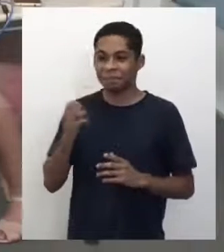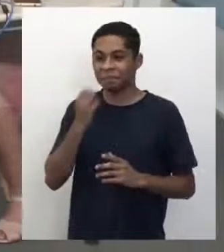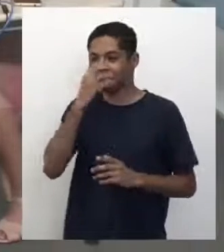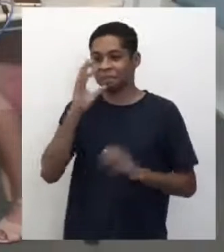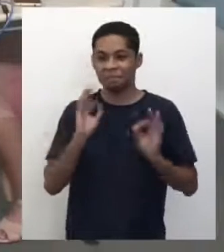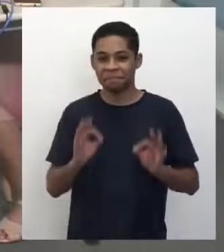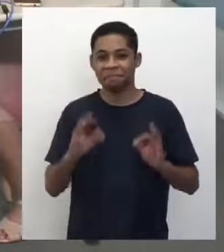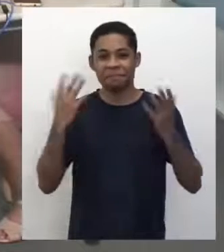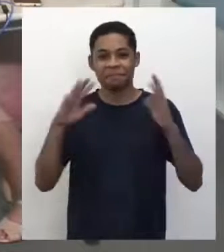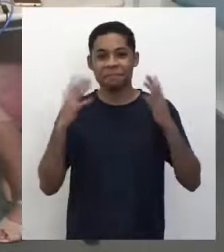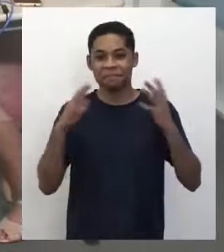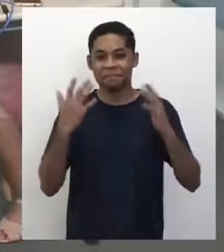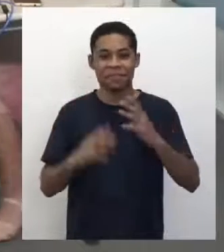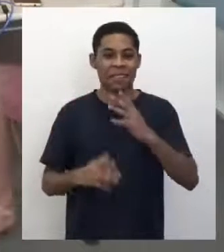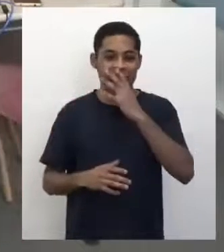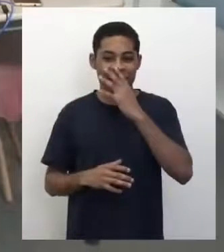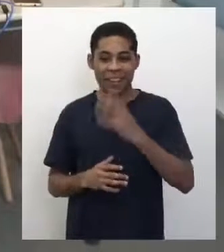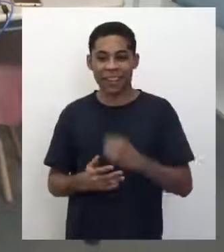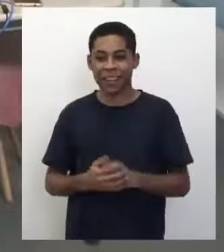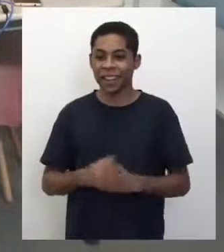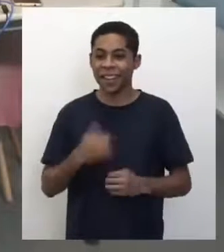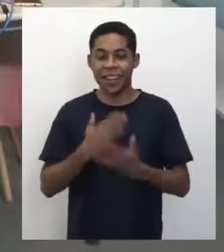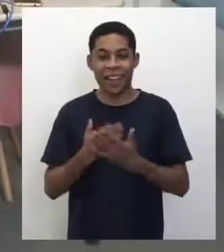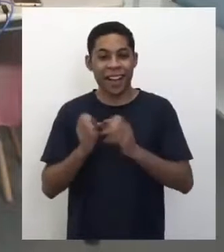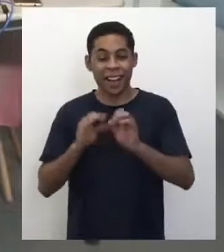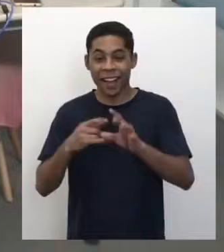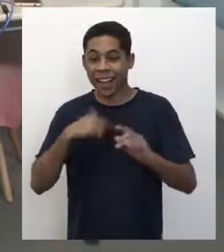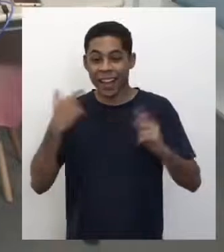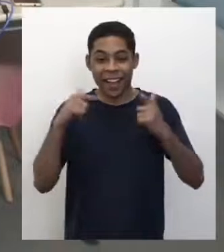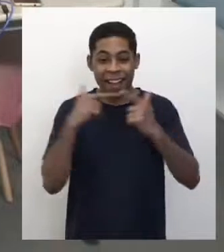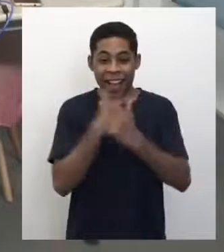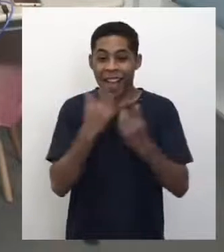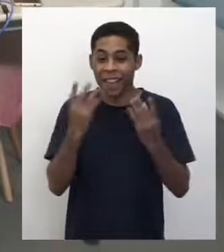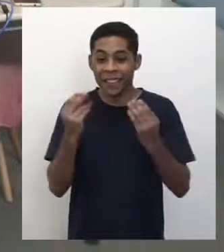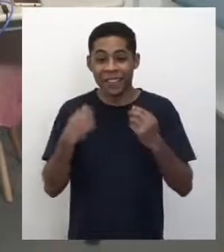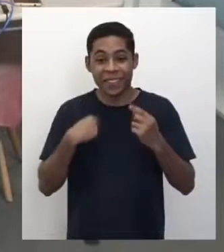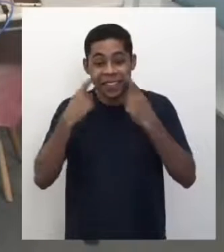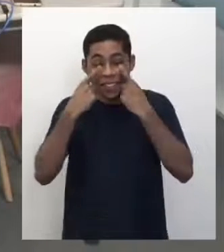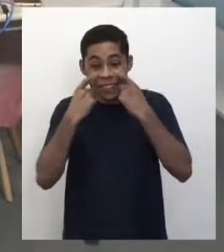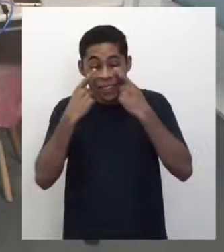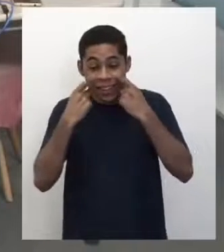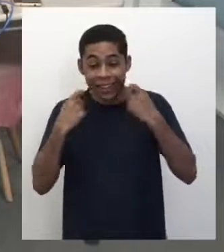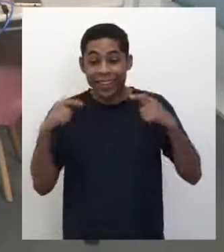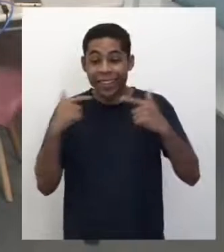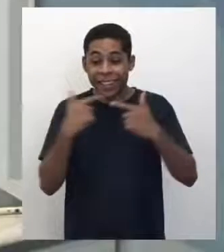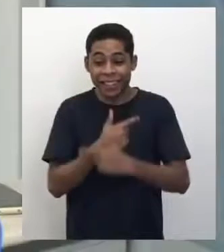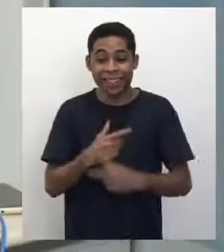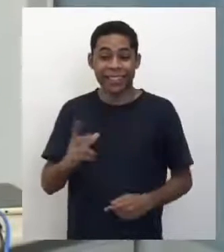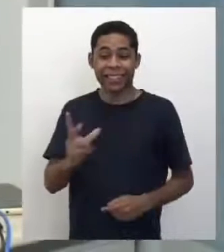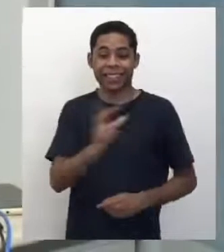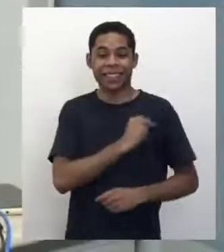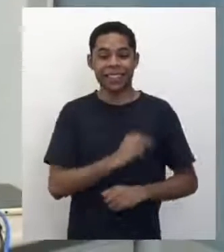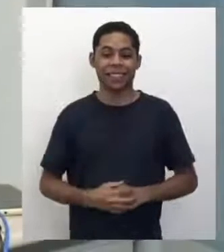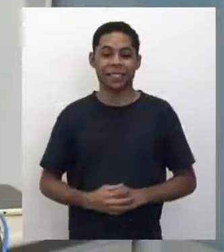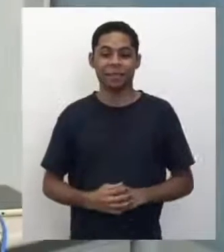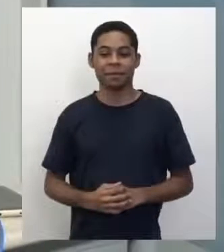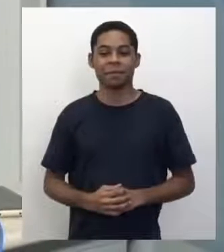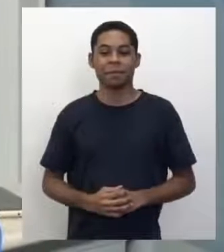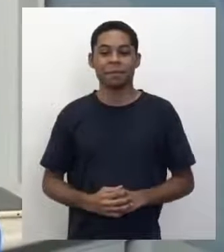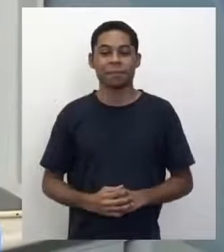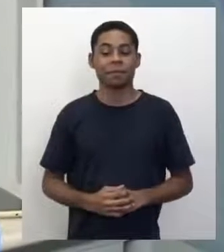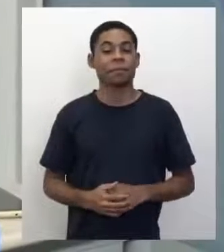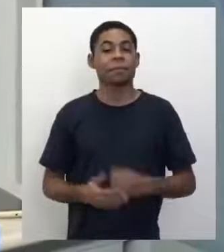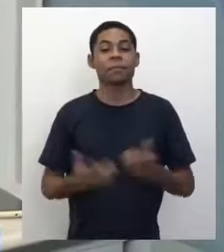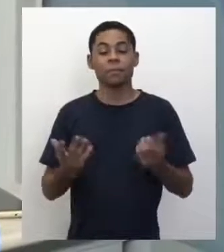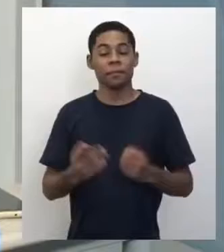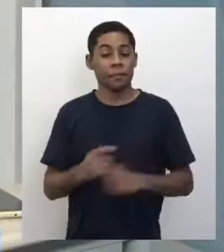Ai, gente, como eu vou continuar dando aula, eu não consigo parar de rir. Eu tô até chorando aqui, de tanto que eu dei risada. E aí, turma,